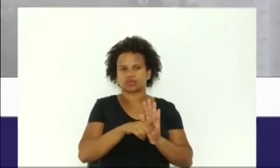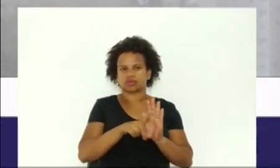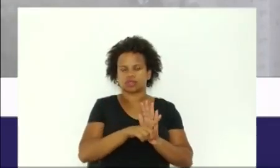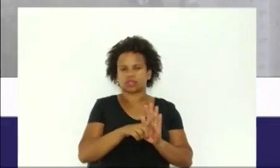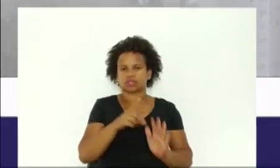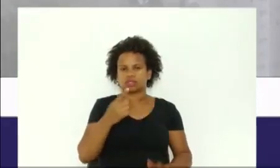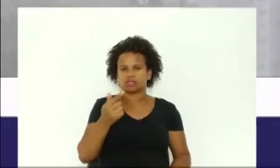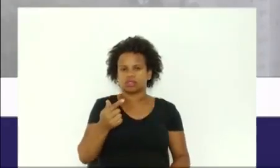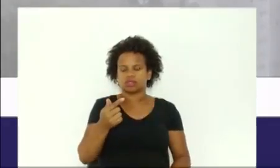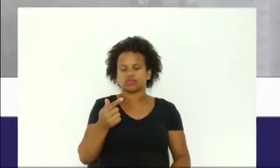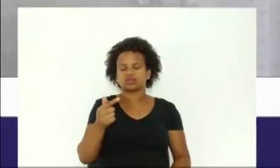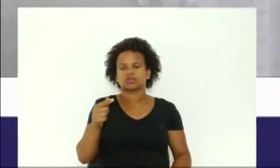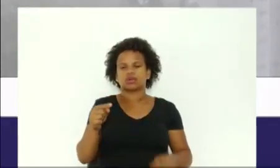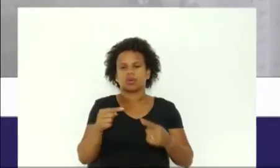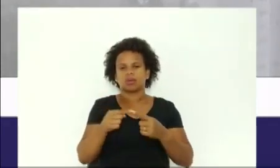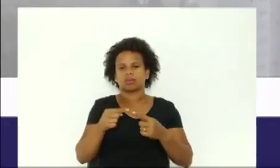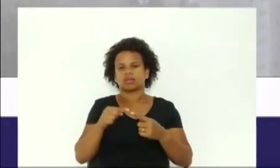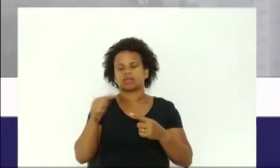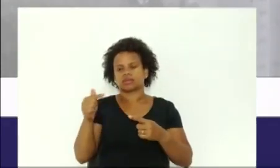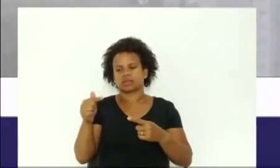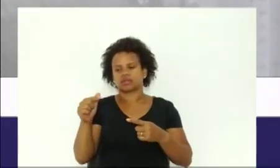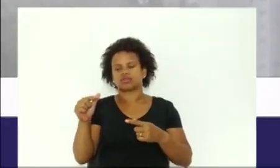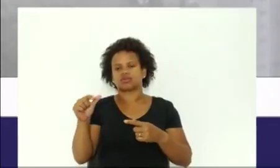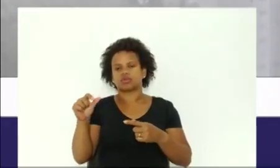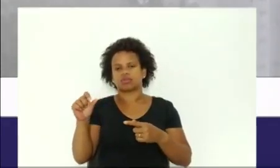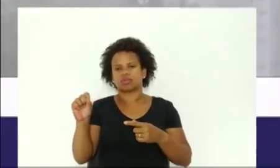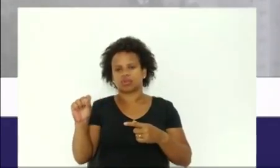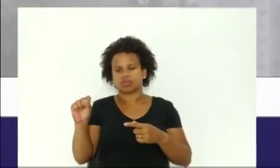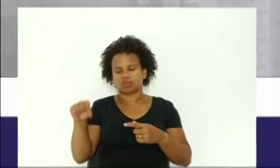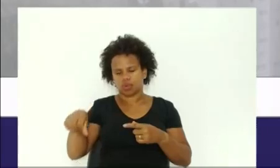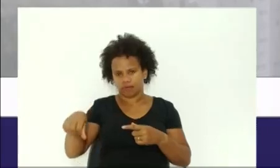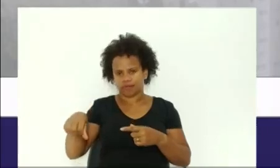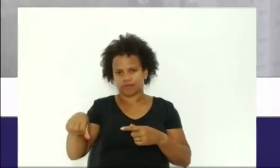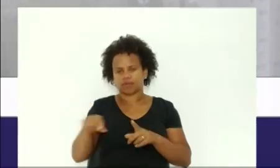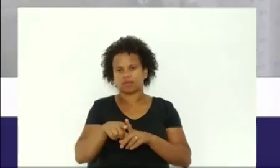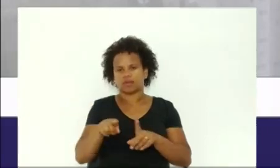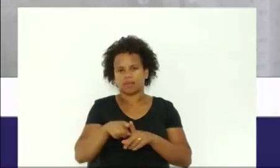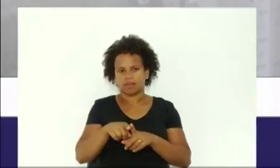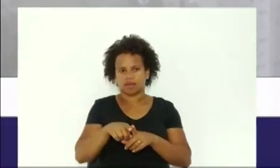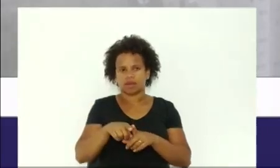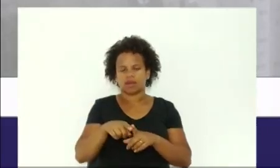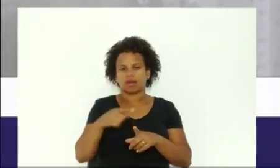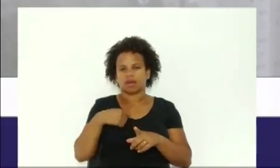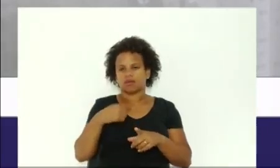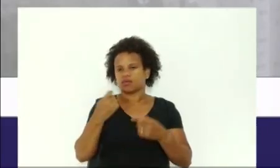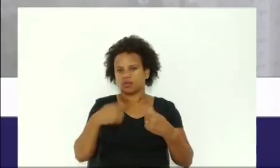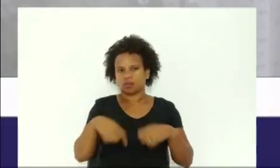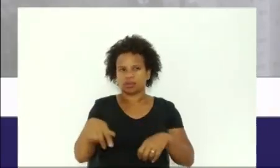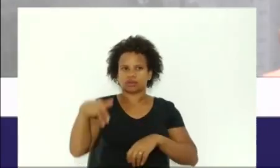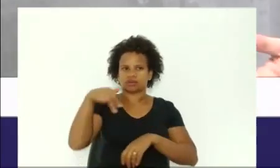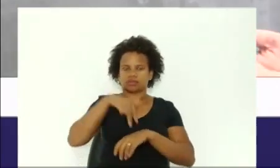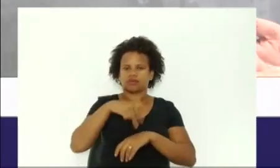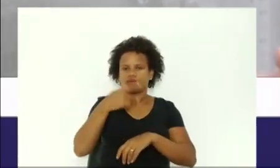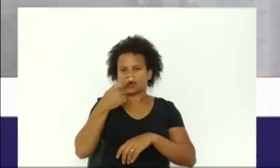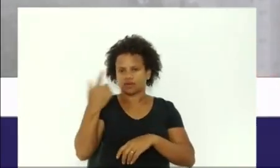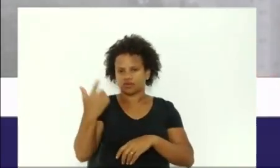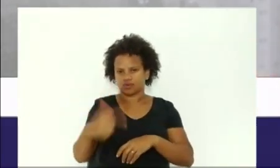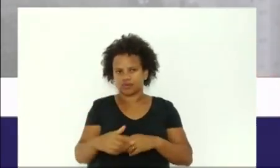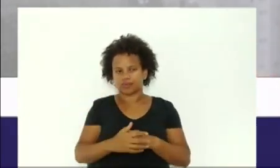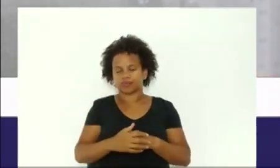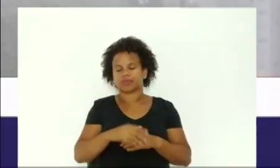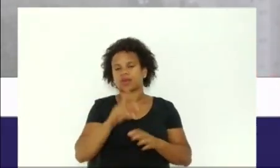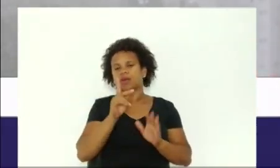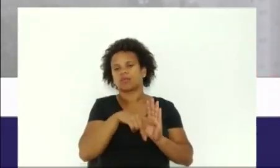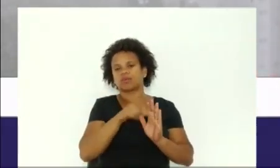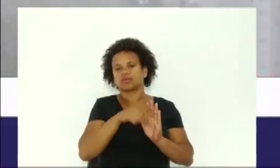para o 8 e serve para o 9, assim você se livra um pouquinho de mim, né? É um projeto que todos